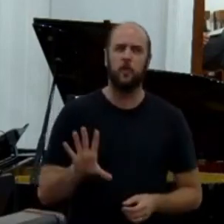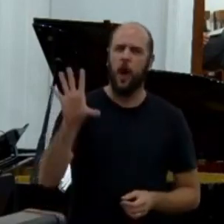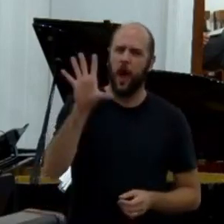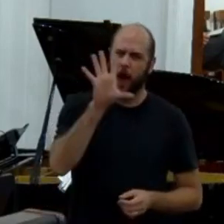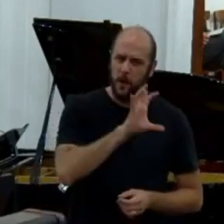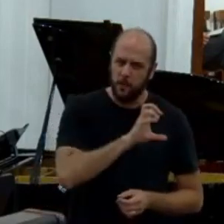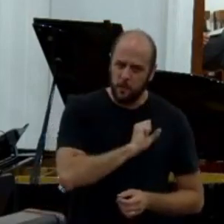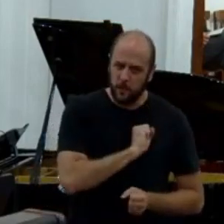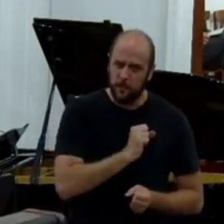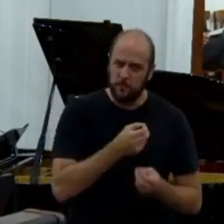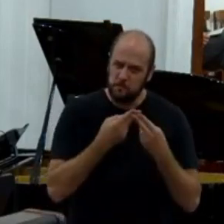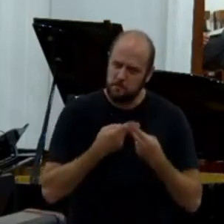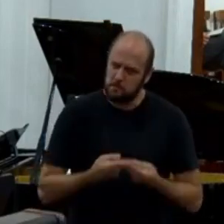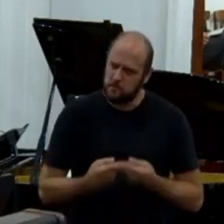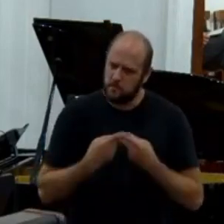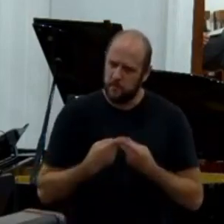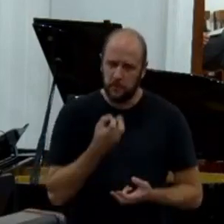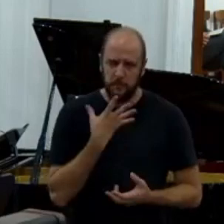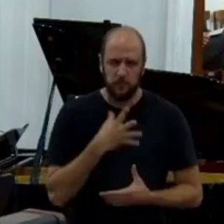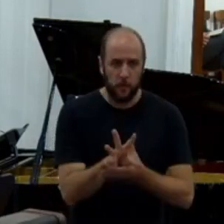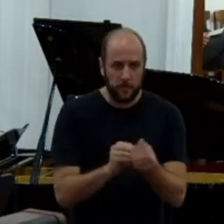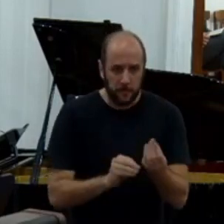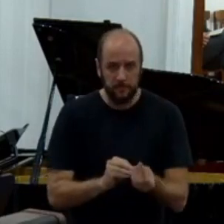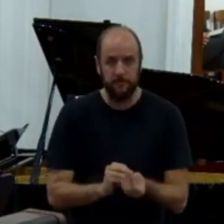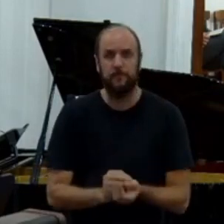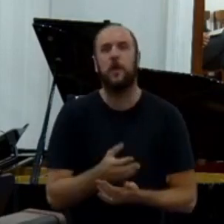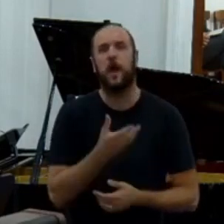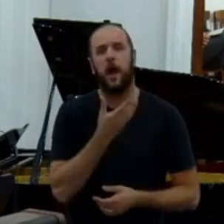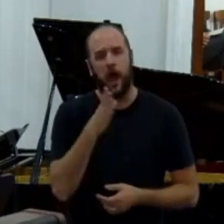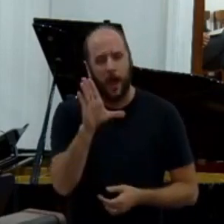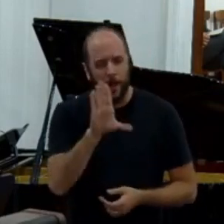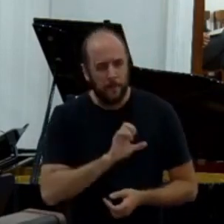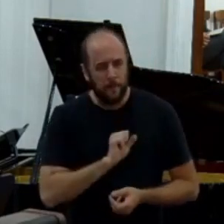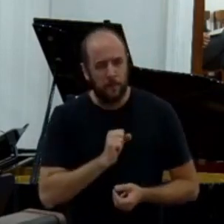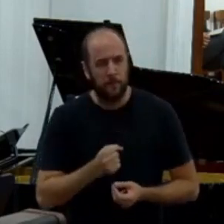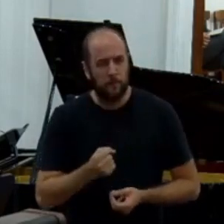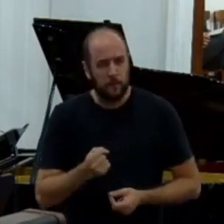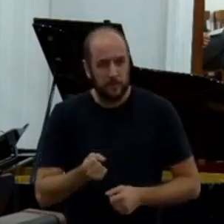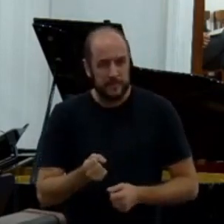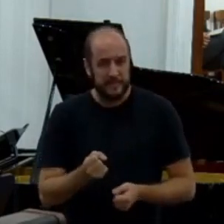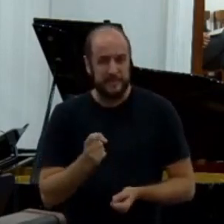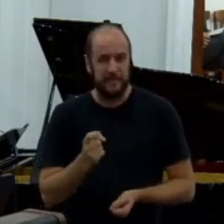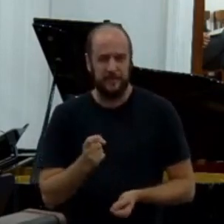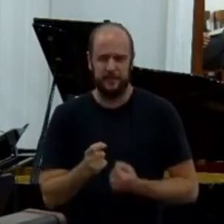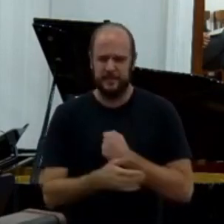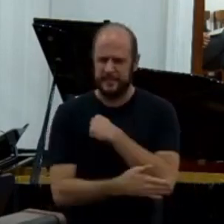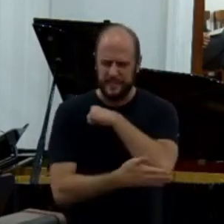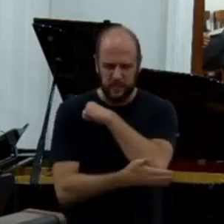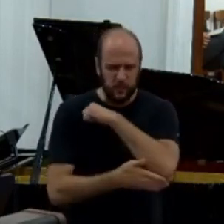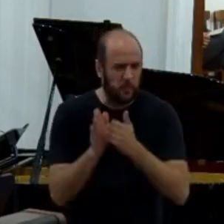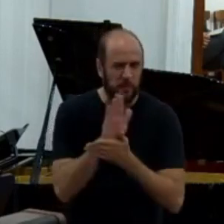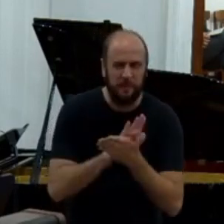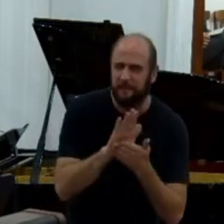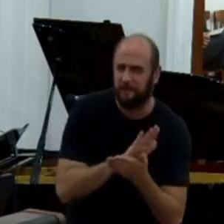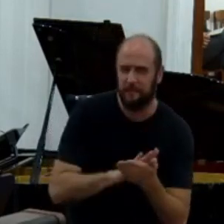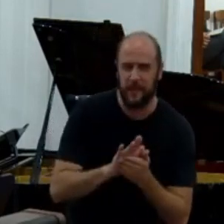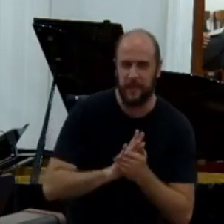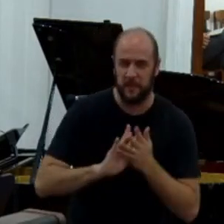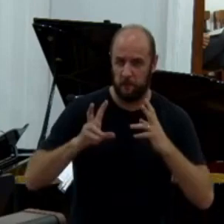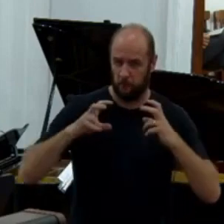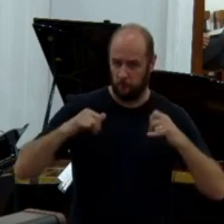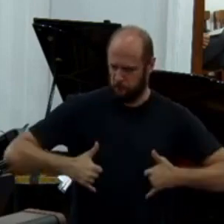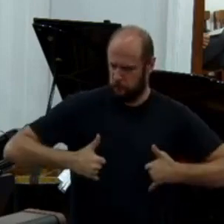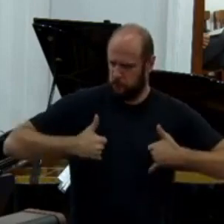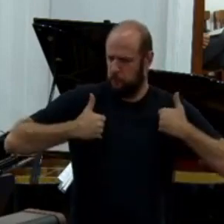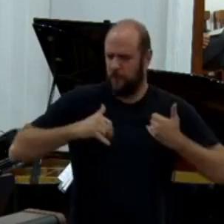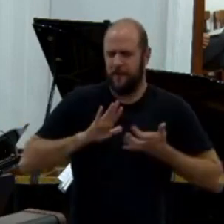é paciente e bondoso. Todos. O amor não arde em ciúmes, não se